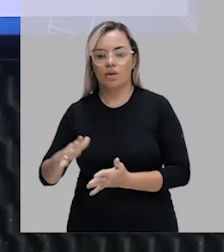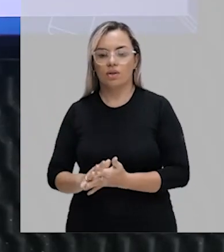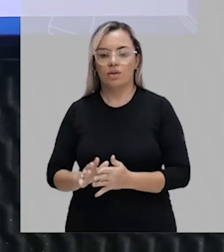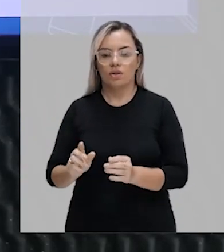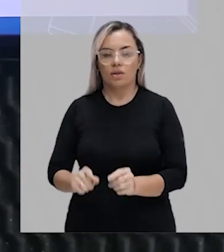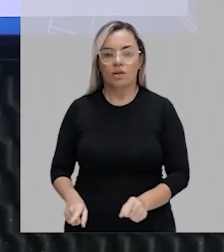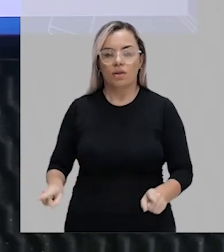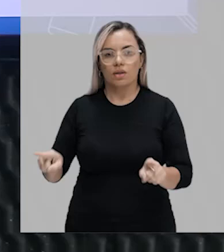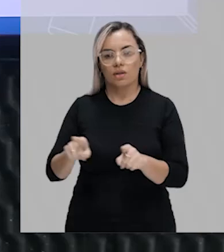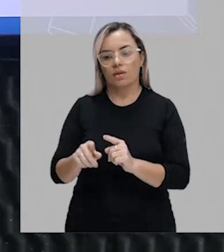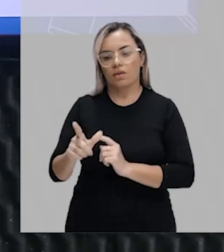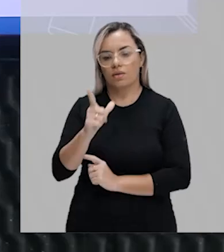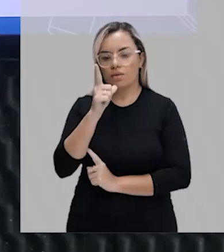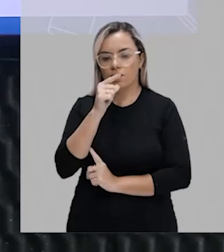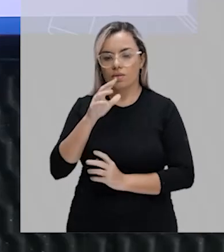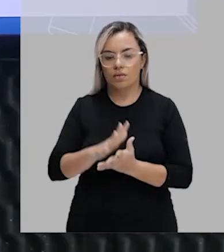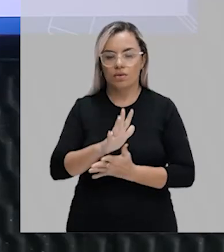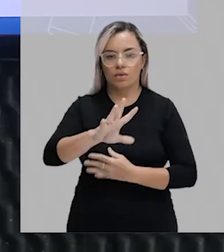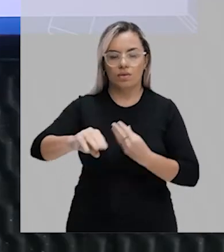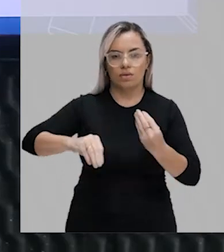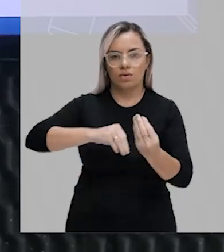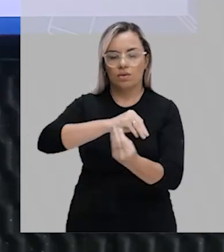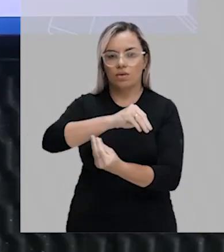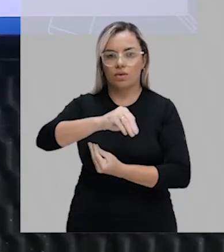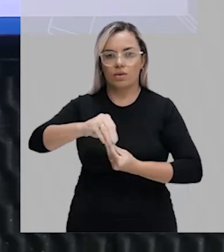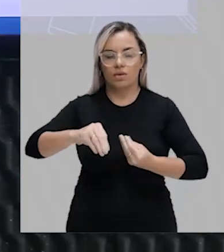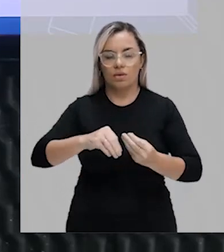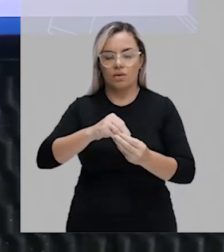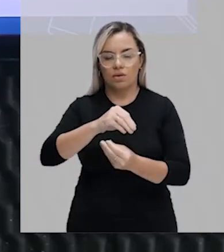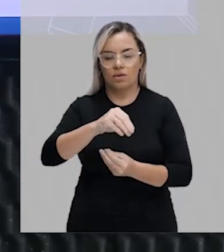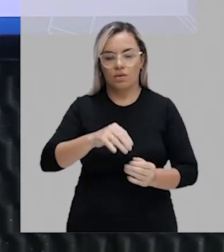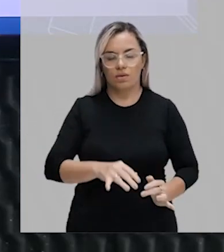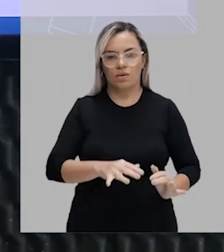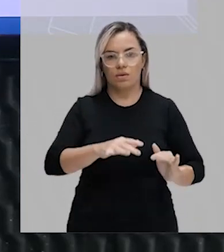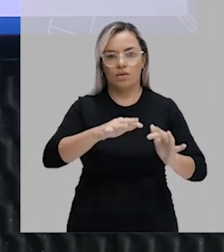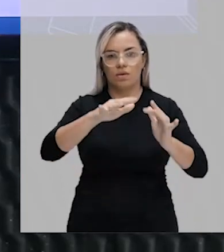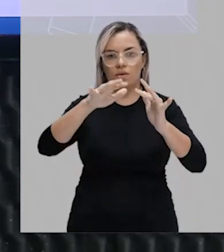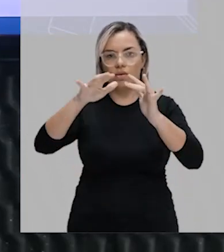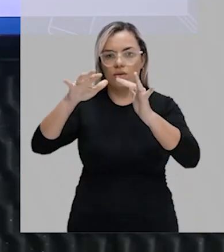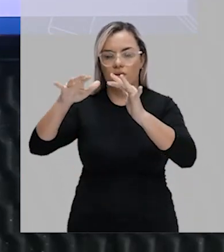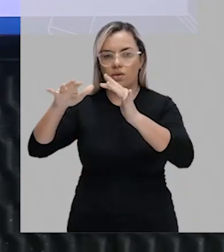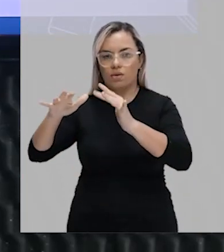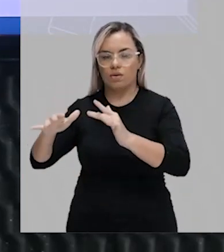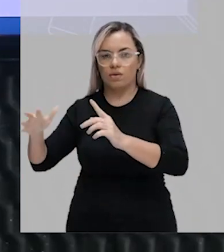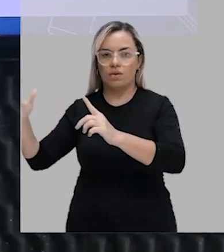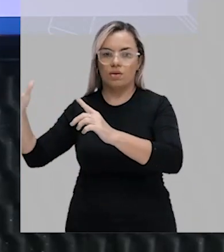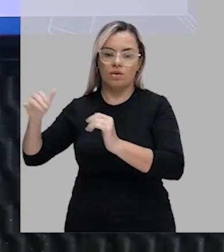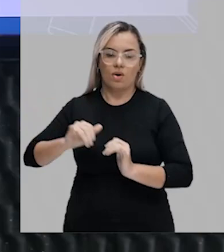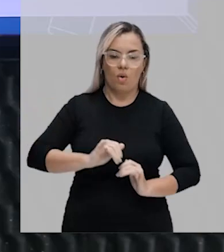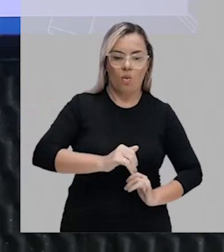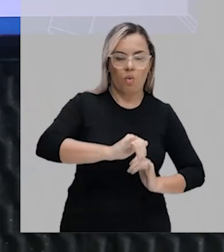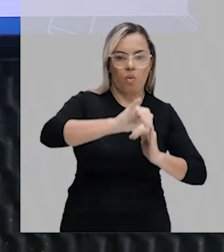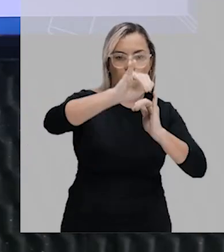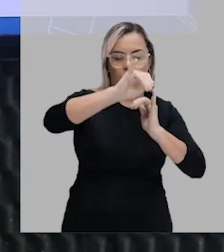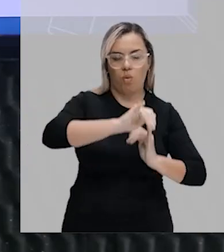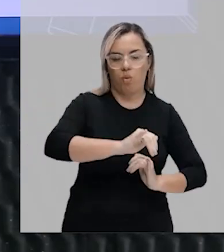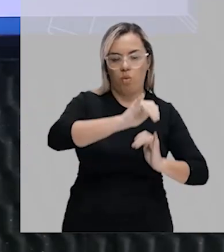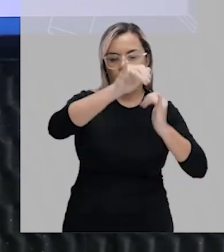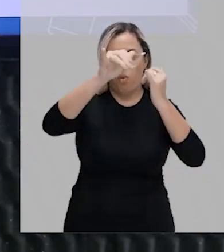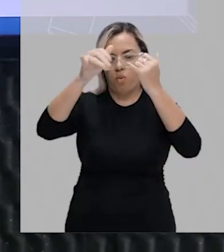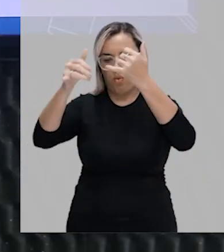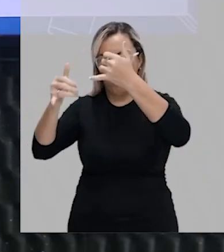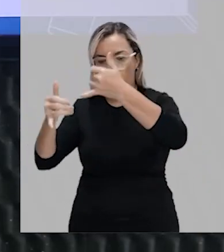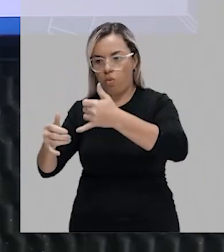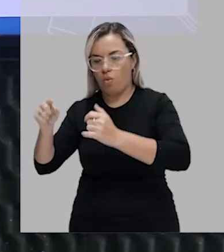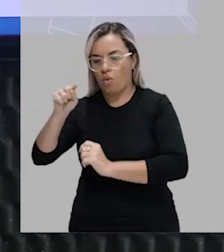mistura gasosa ela estava sendo submetida a constantes descargas elétricas provocadas aqui por esse curto-circuito,